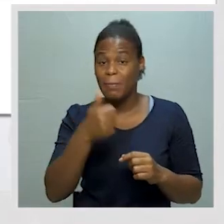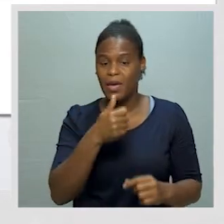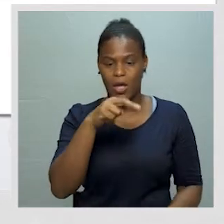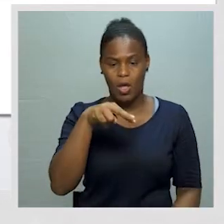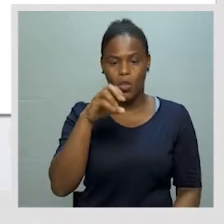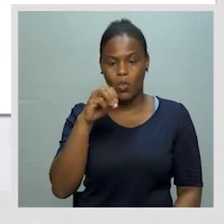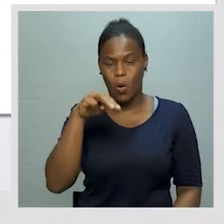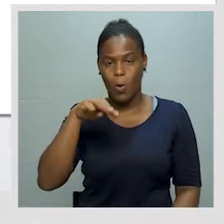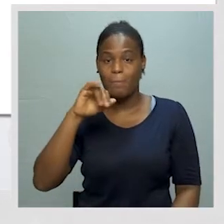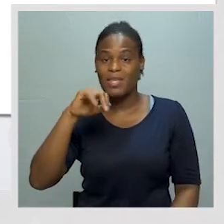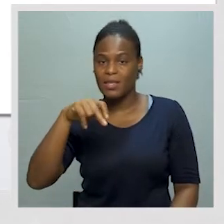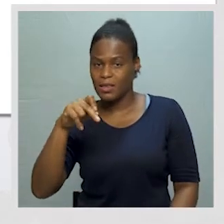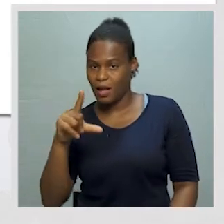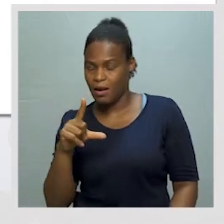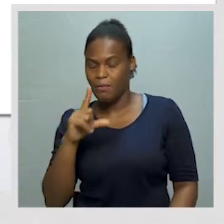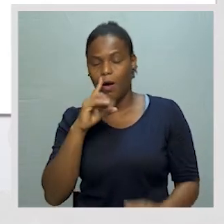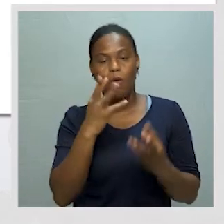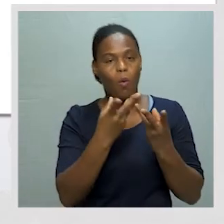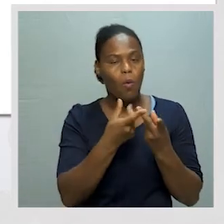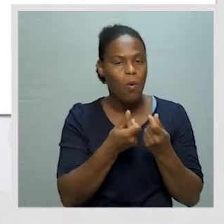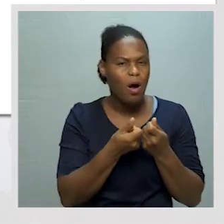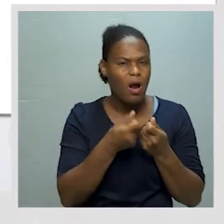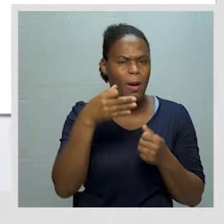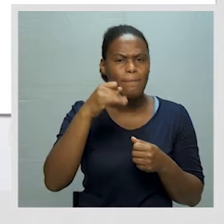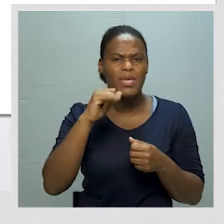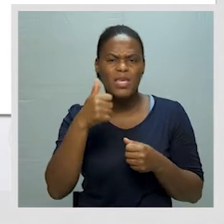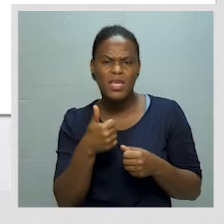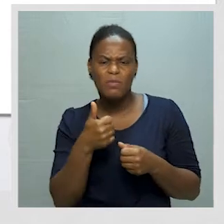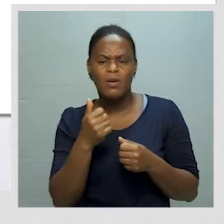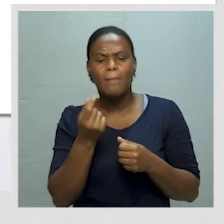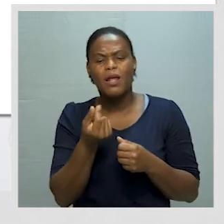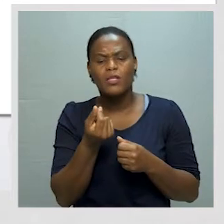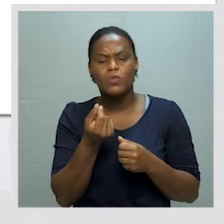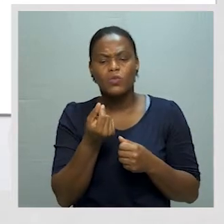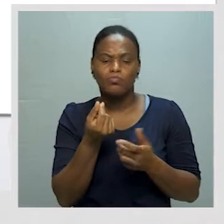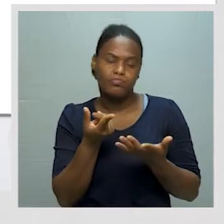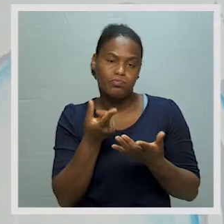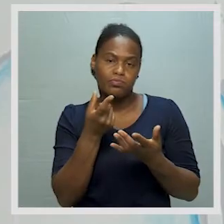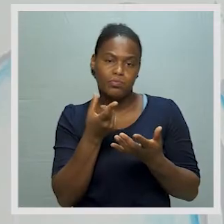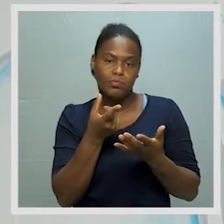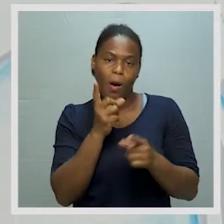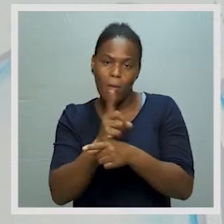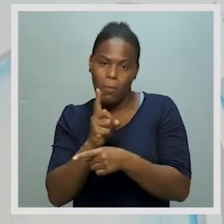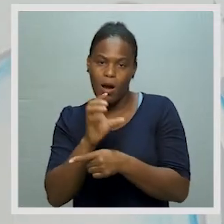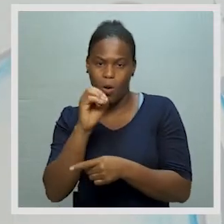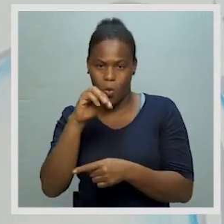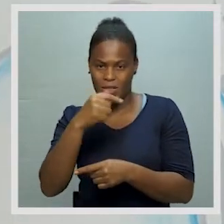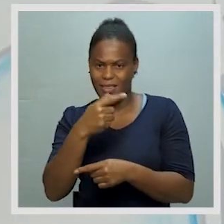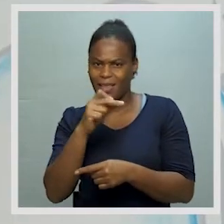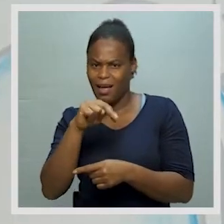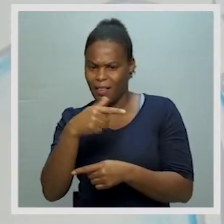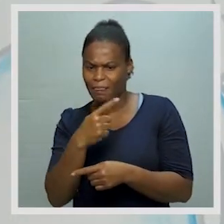nós calculamos PIB a preços constantes, nós temos o PIB real. Vamos ver um